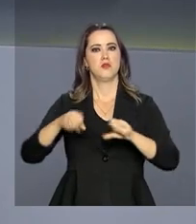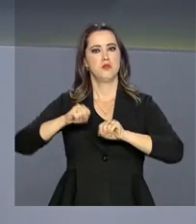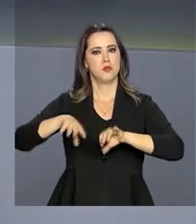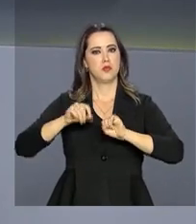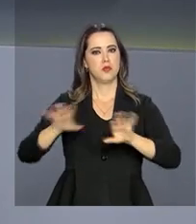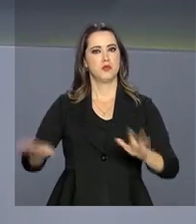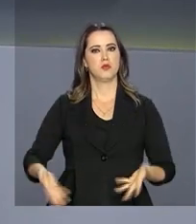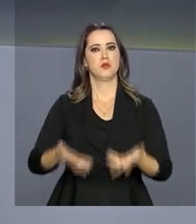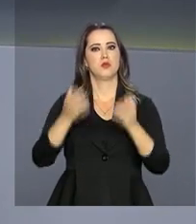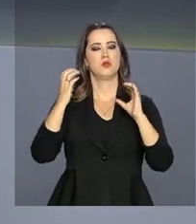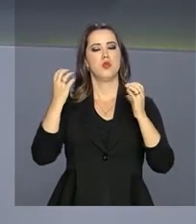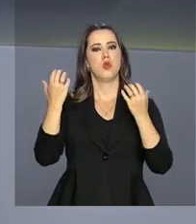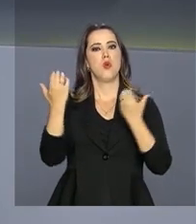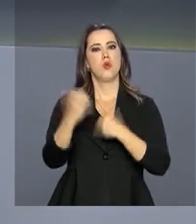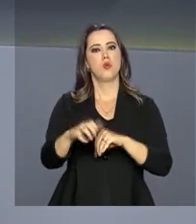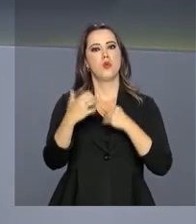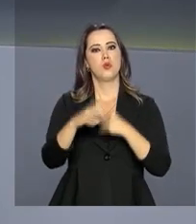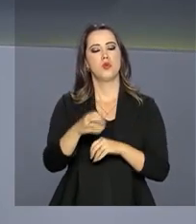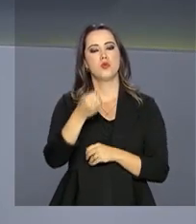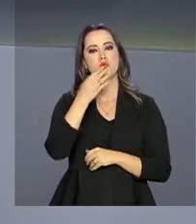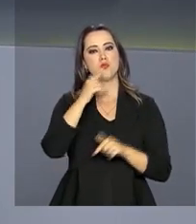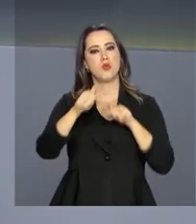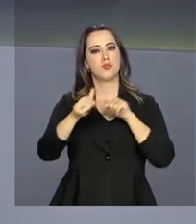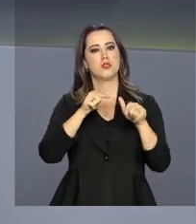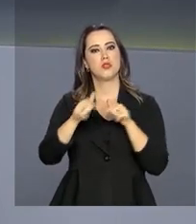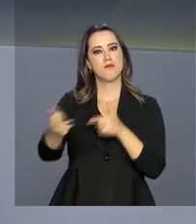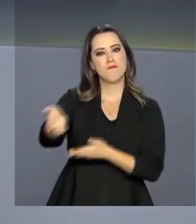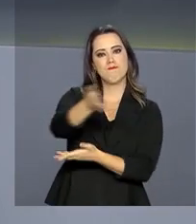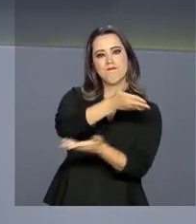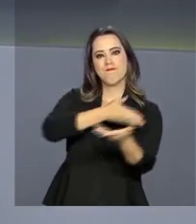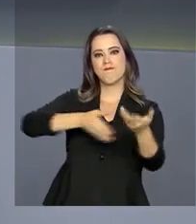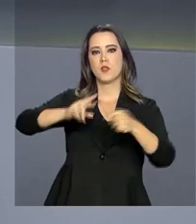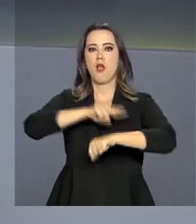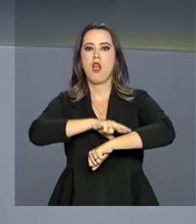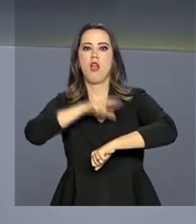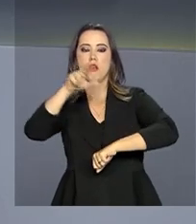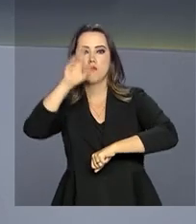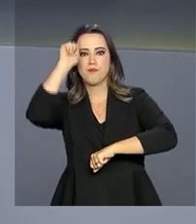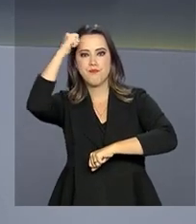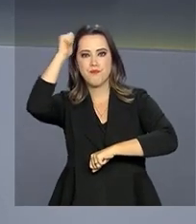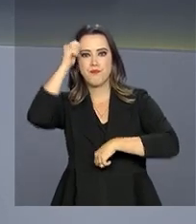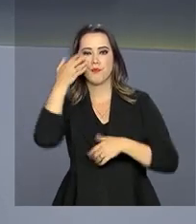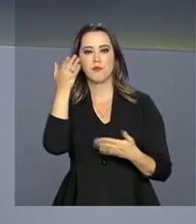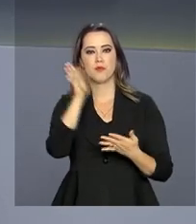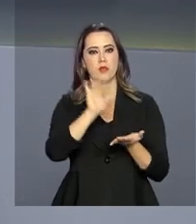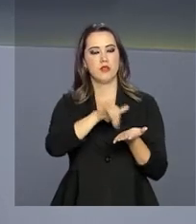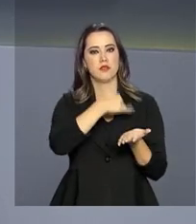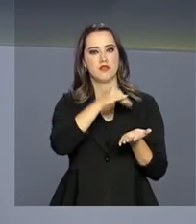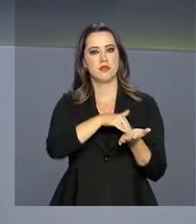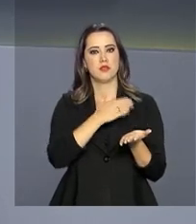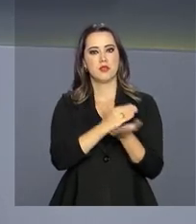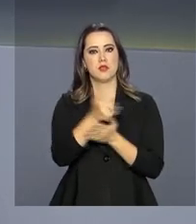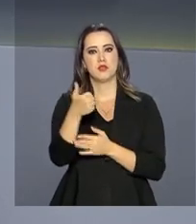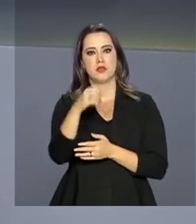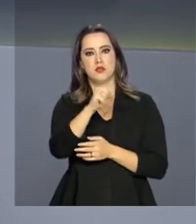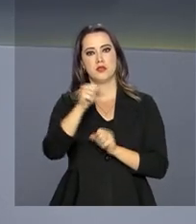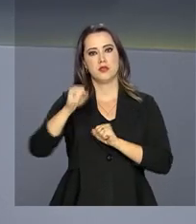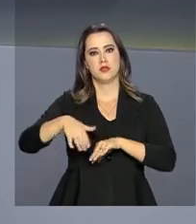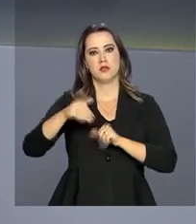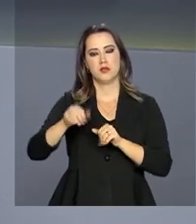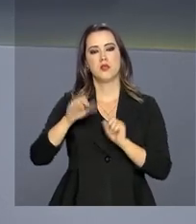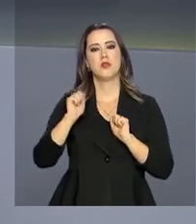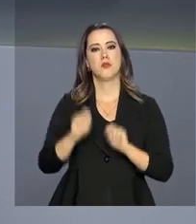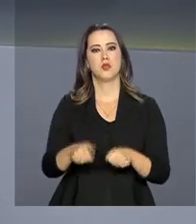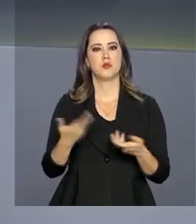promove o concurso de boas práticas sobre relações étnicos raciais as inscrições começam no dia 18 de setembro